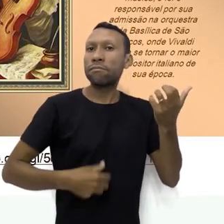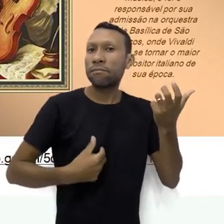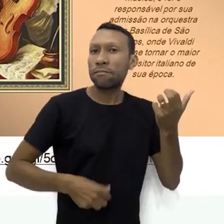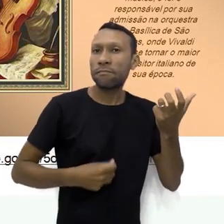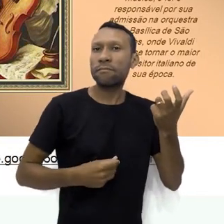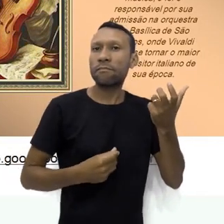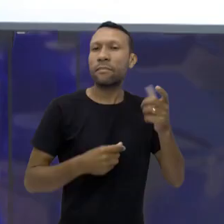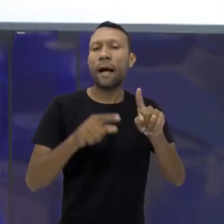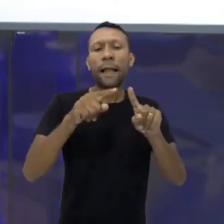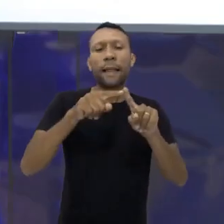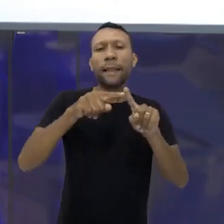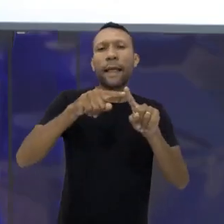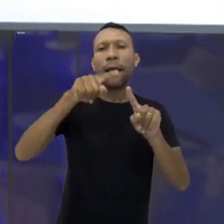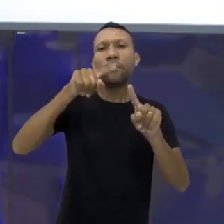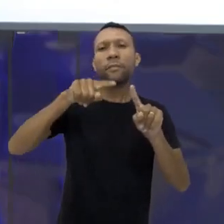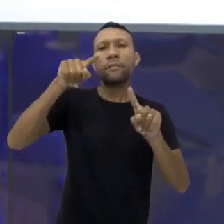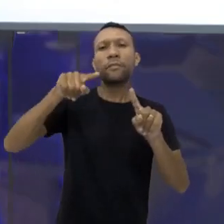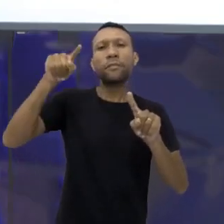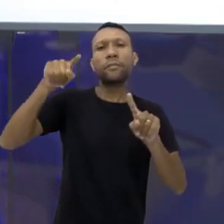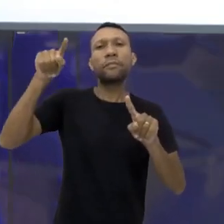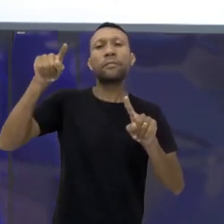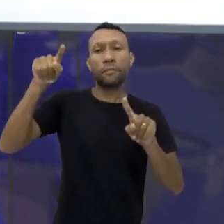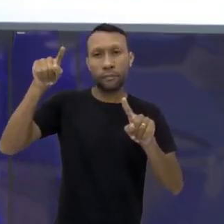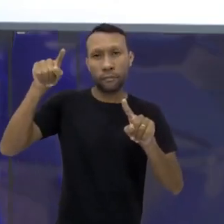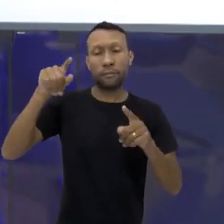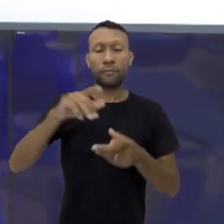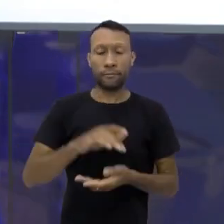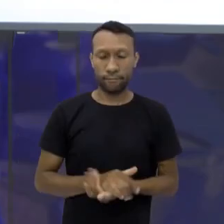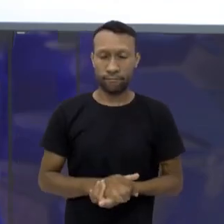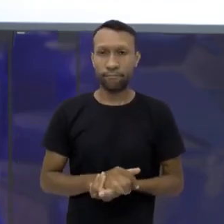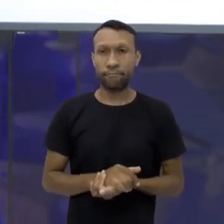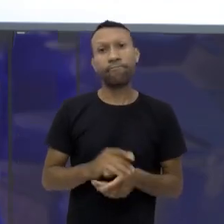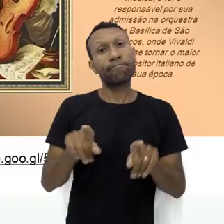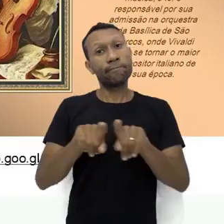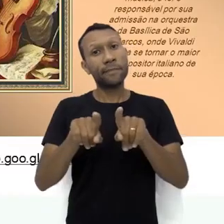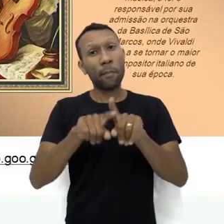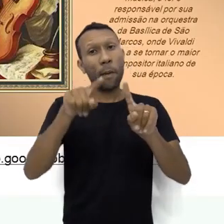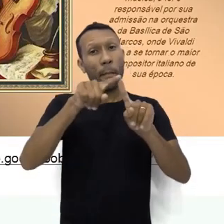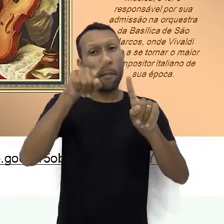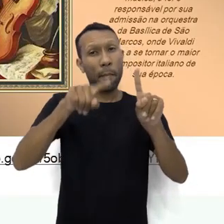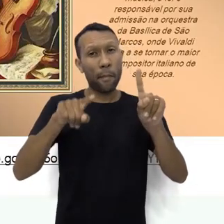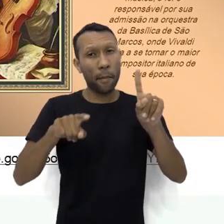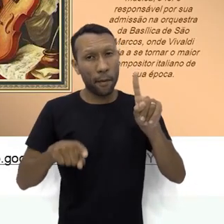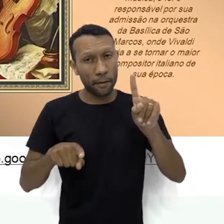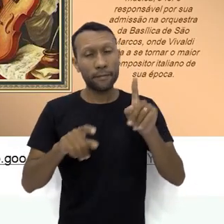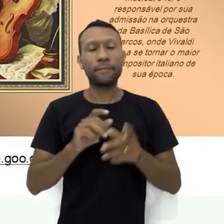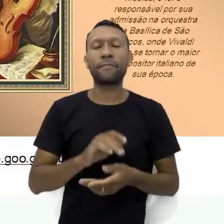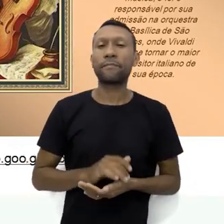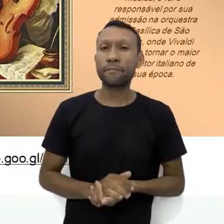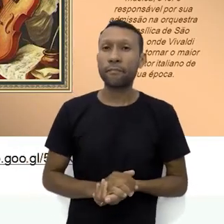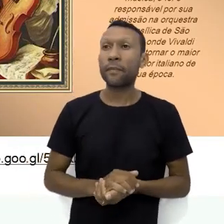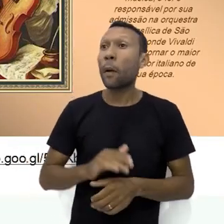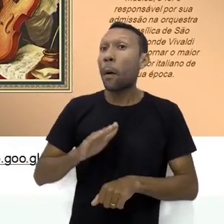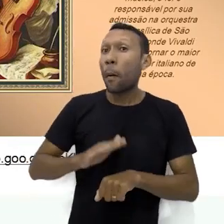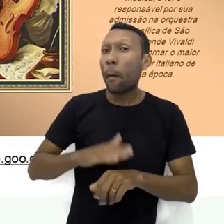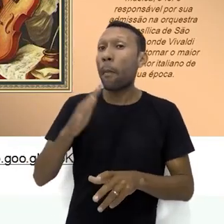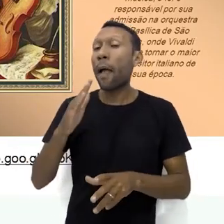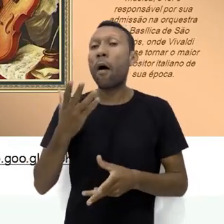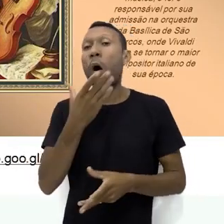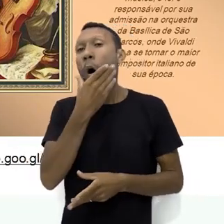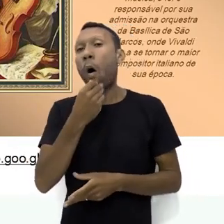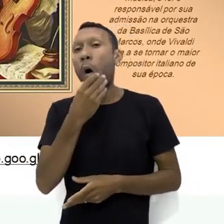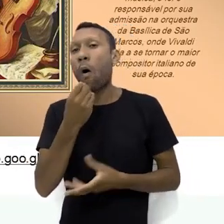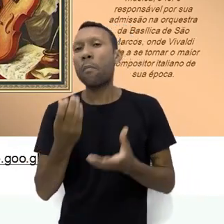e o modo eólio, que significa o modo menor. Os maiores representantes da música barroca